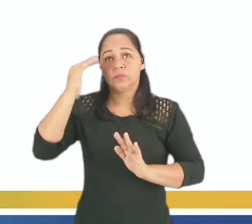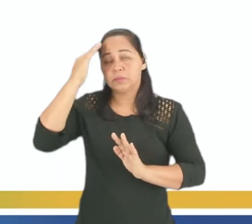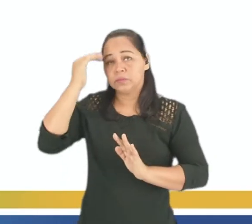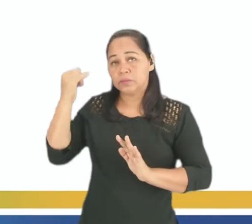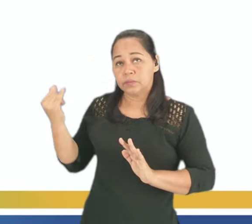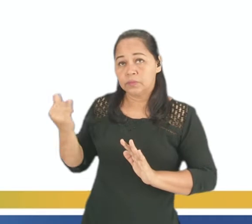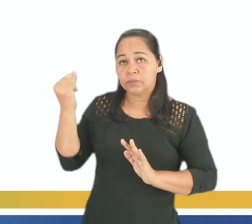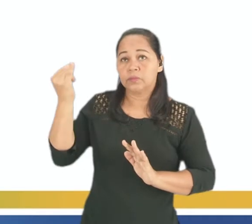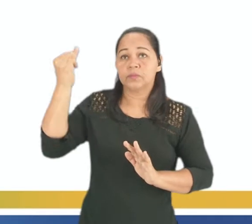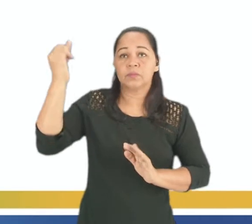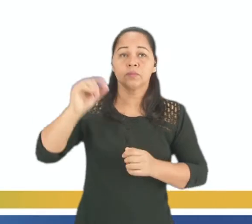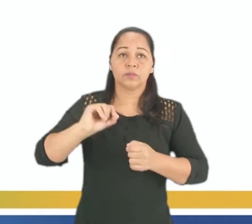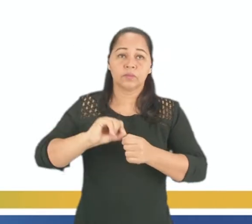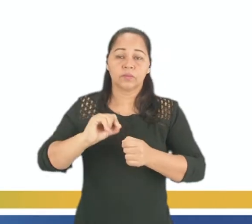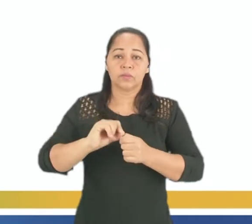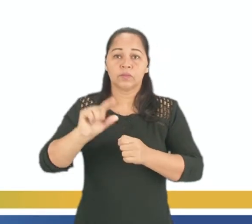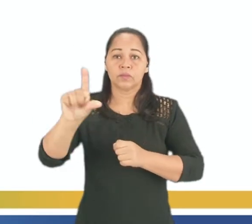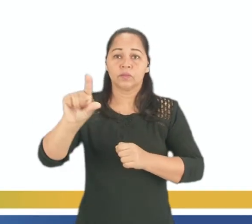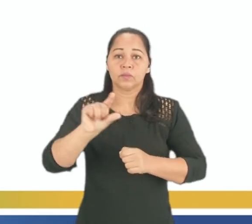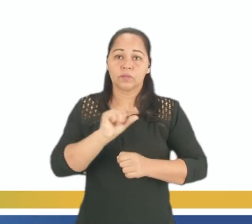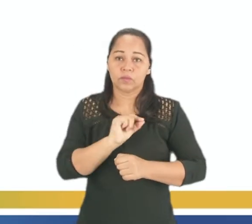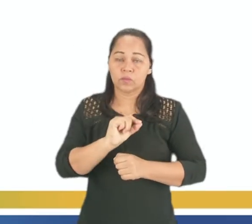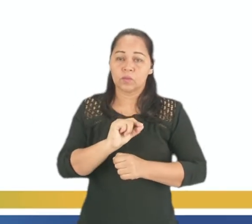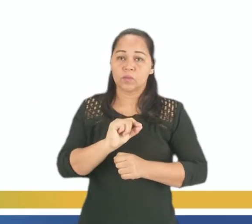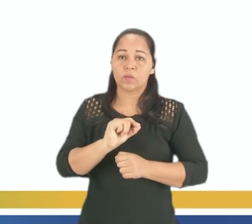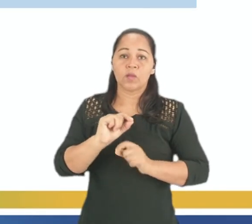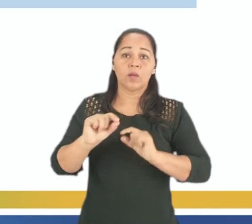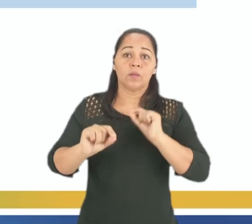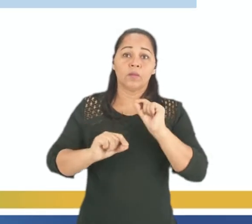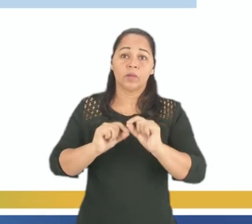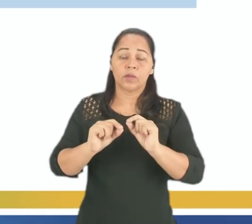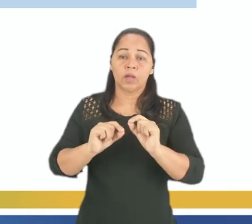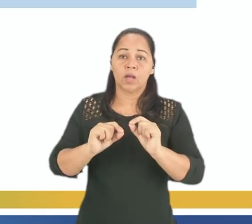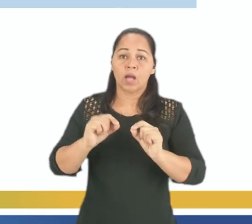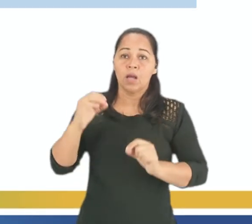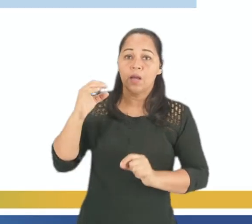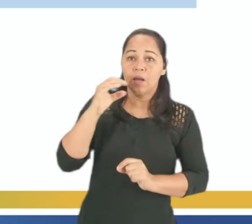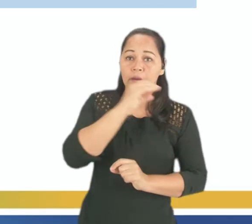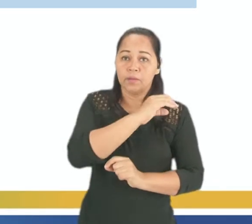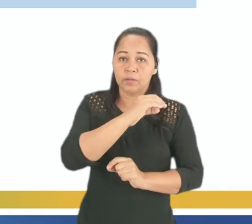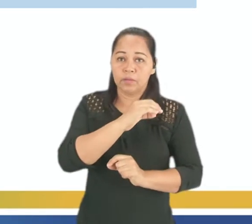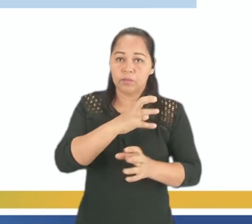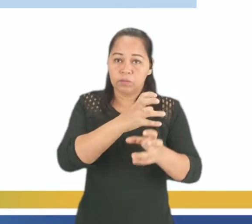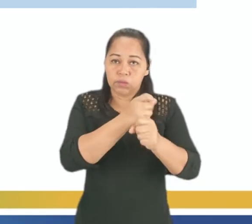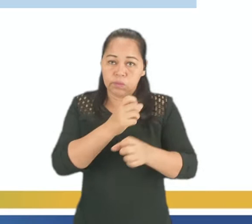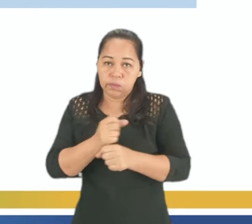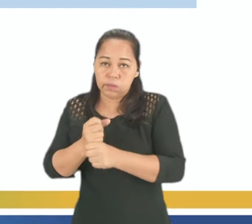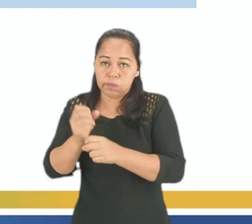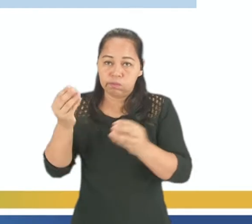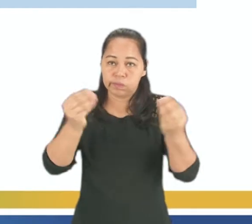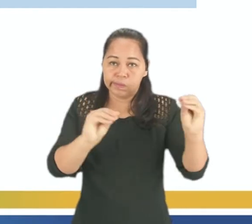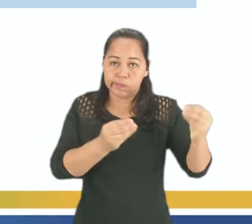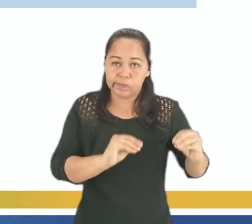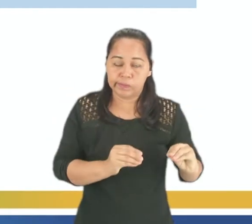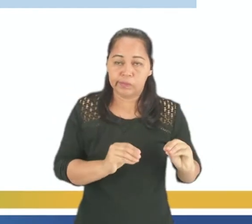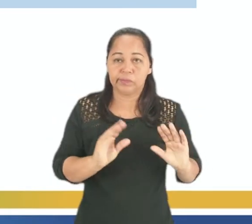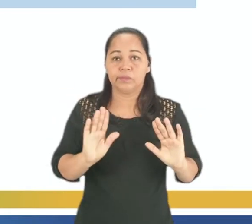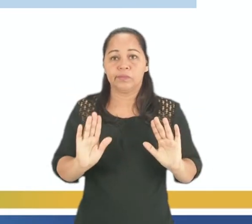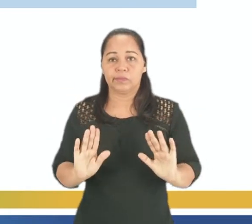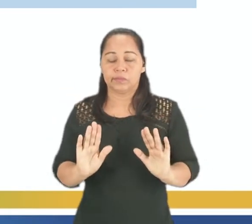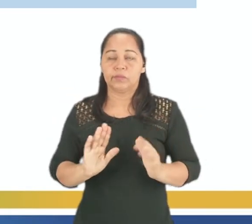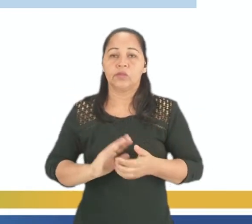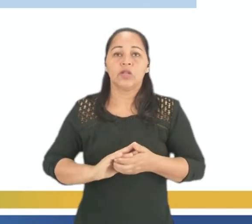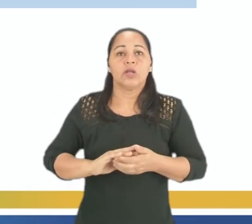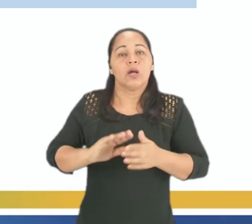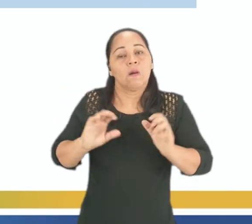que se saiba realizar a escolha pelo método mais rápido de resolução. Observe que você pode recorrer às